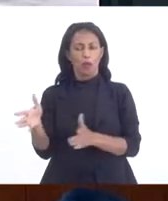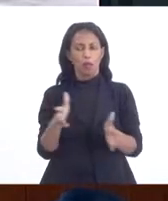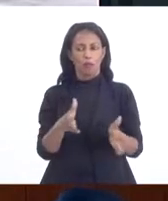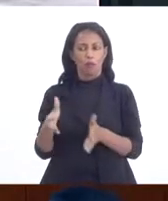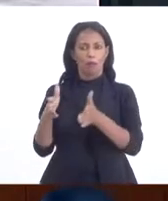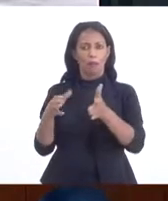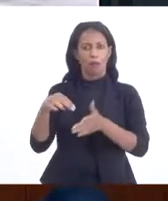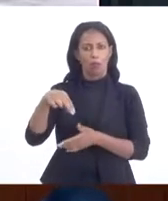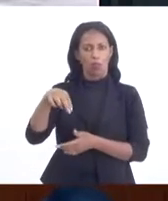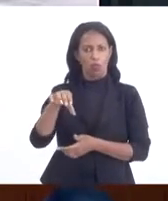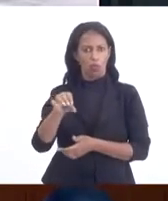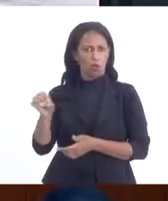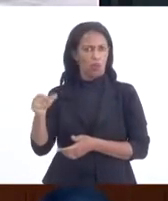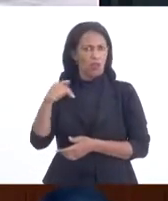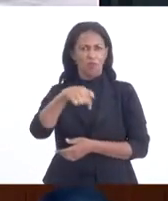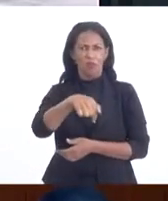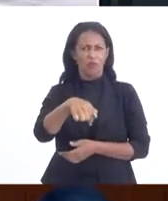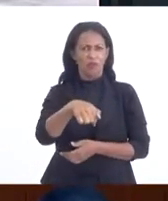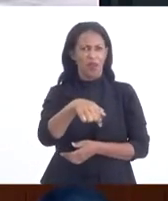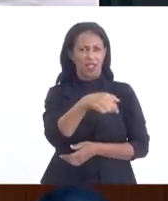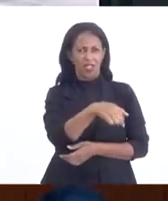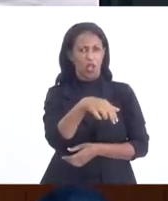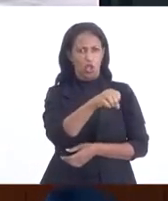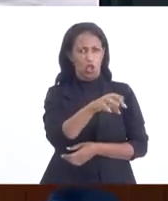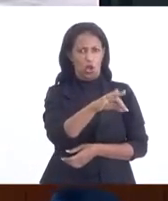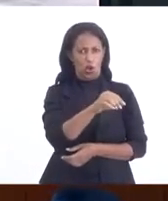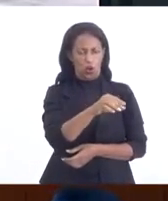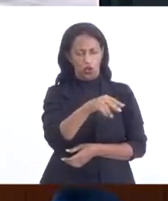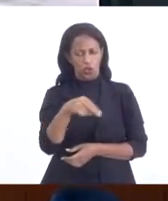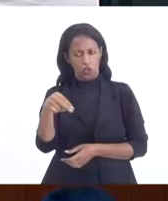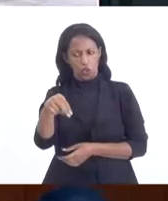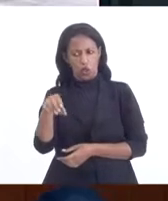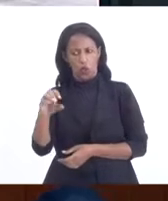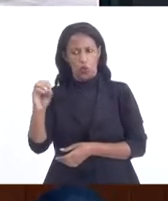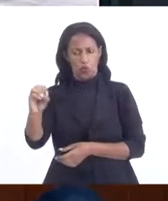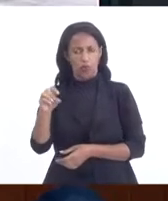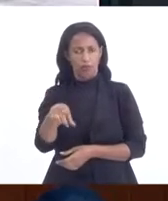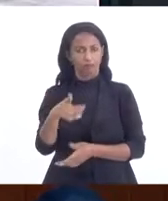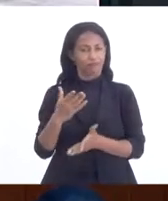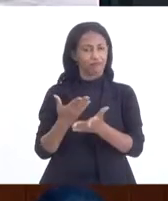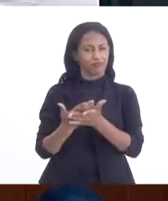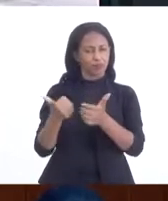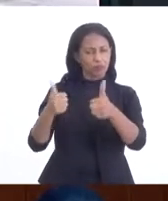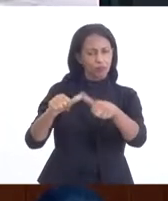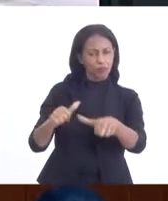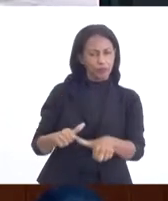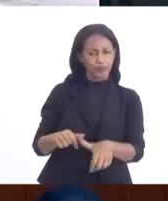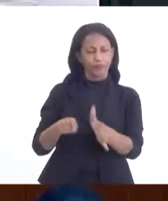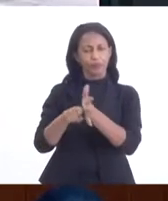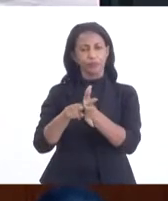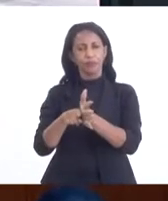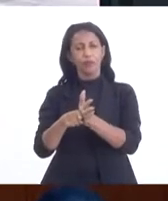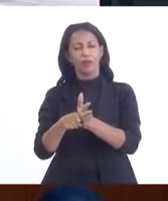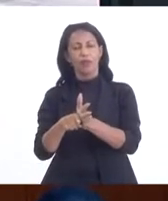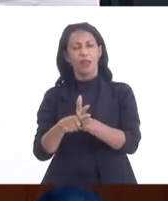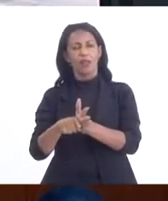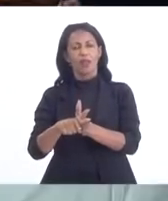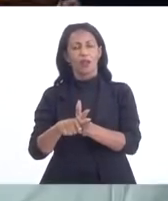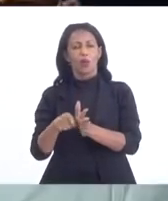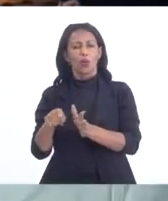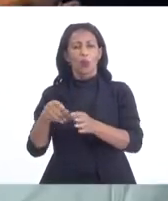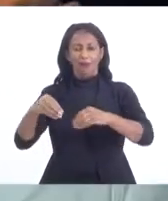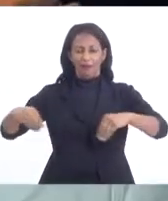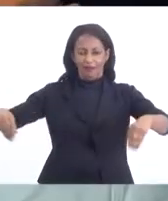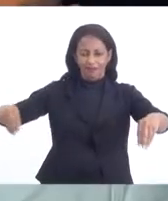noroeste do estado, não foi aqui na parte norte. Esse estudo analisou a favorabilidade do solo